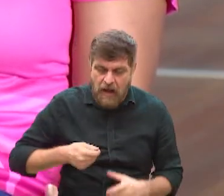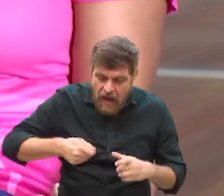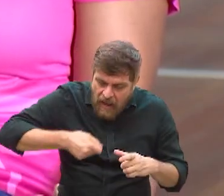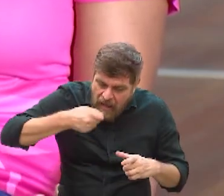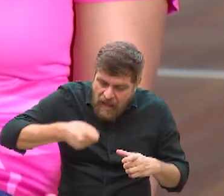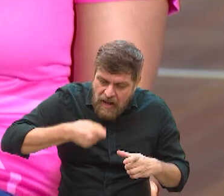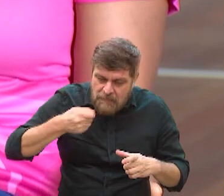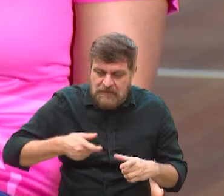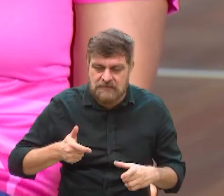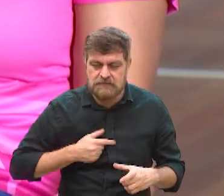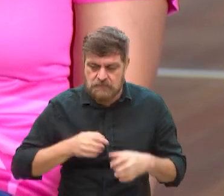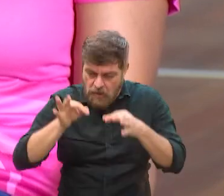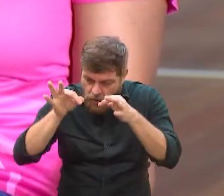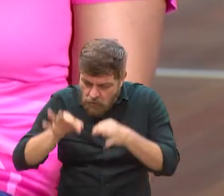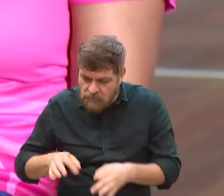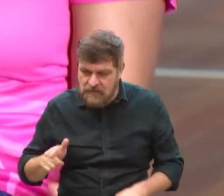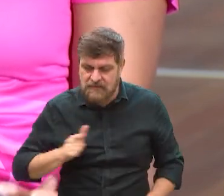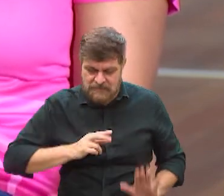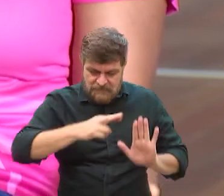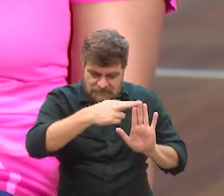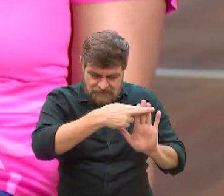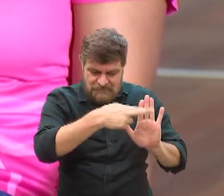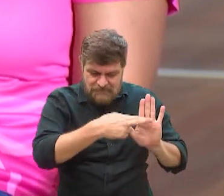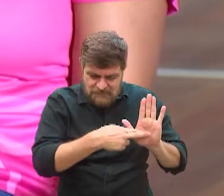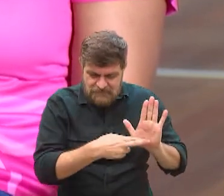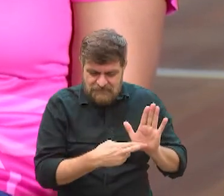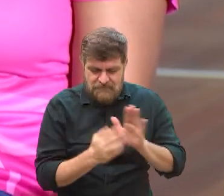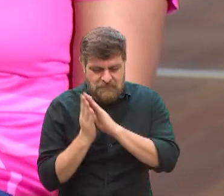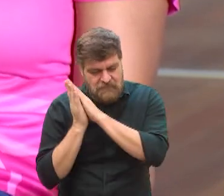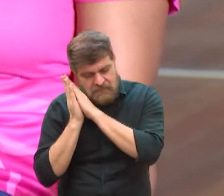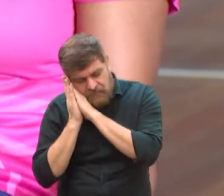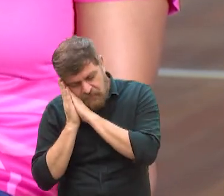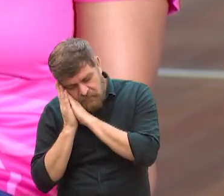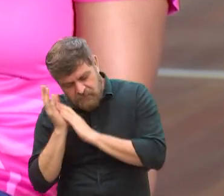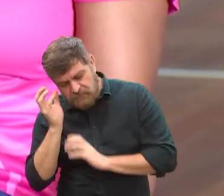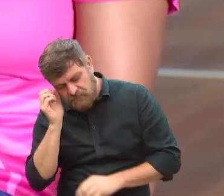alimentação, ter uma vida mais regrada, assim, sono,